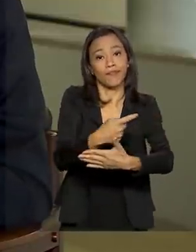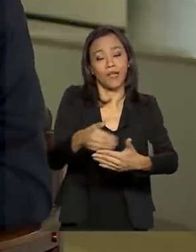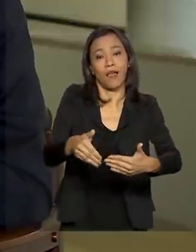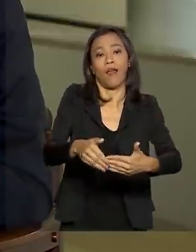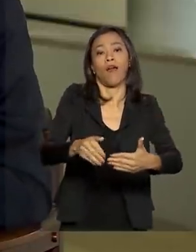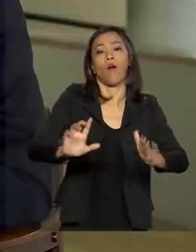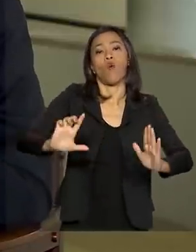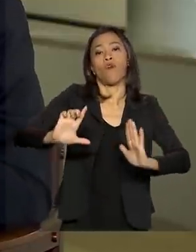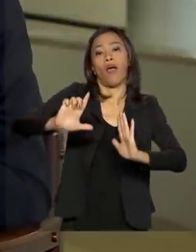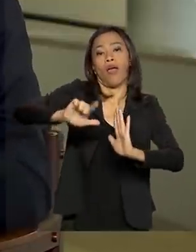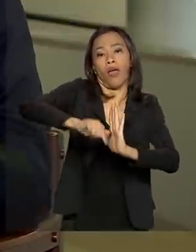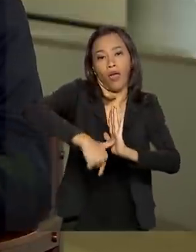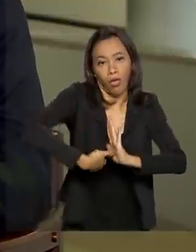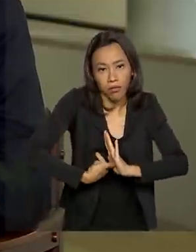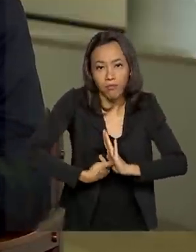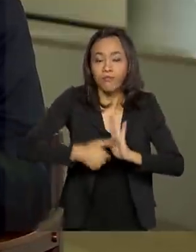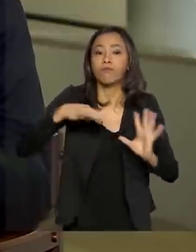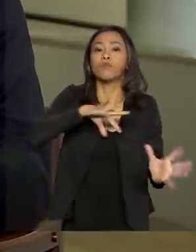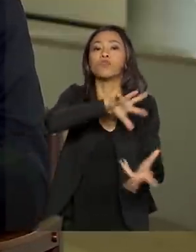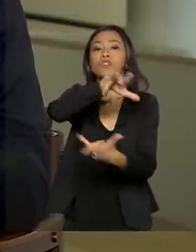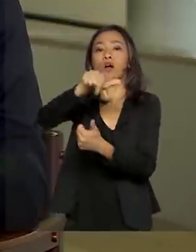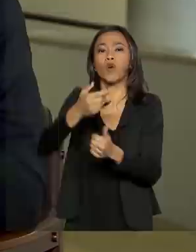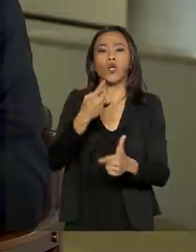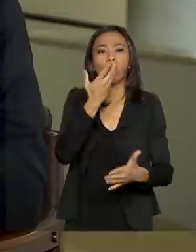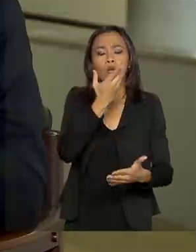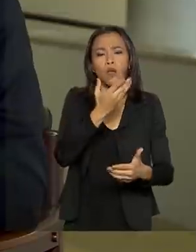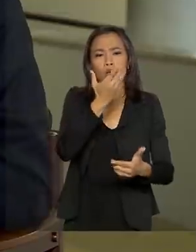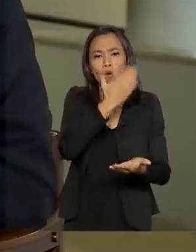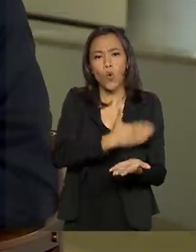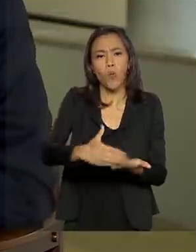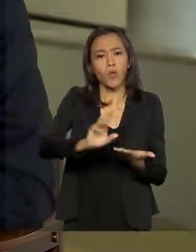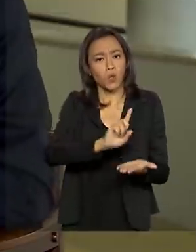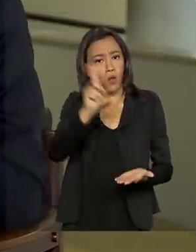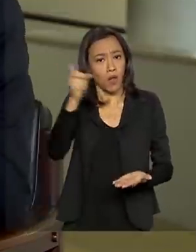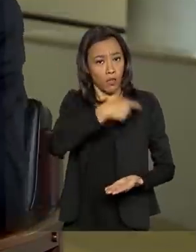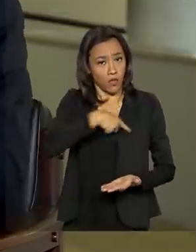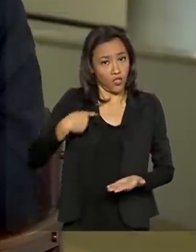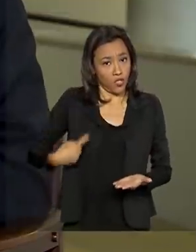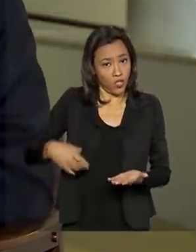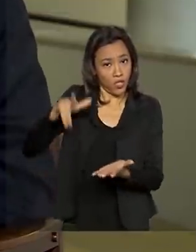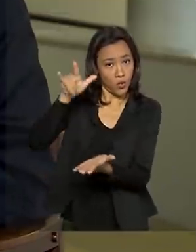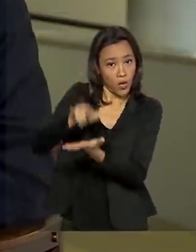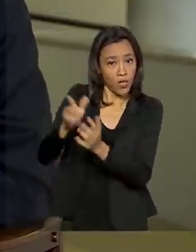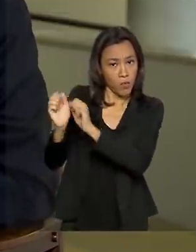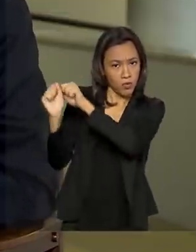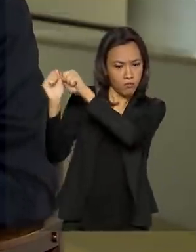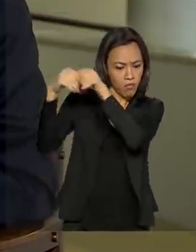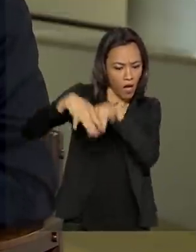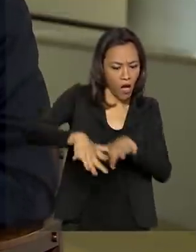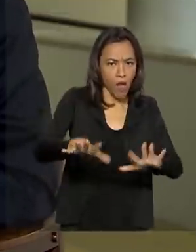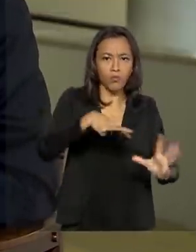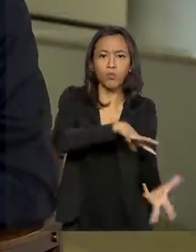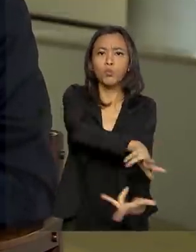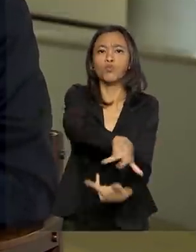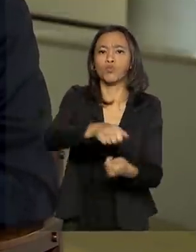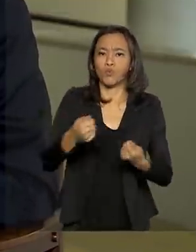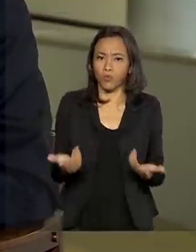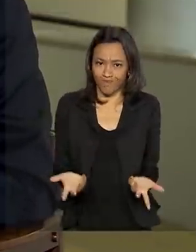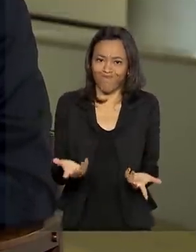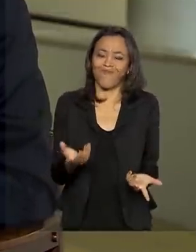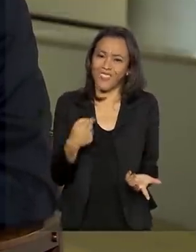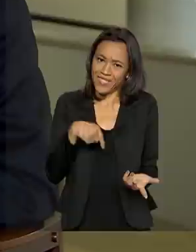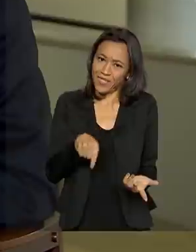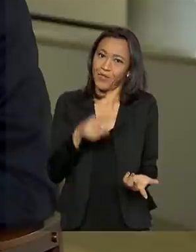retração mundial que começou a afetar a China e acabou se alastrando pelo mundo inteiro. Então, isso foi muito sério para